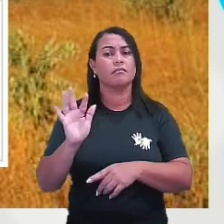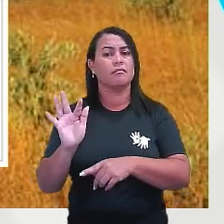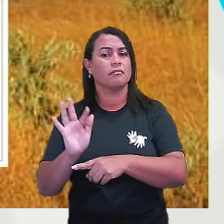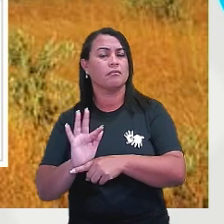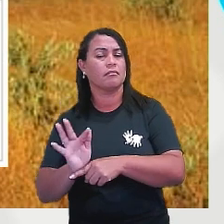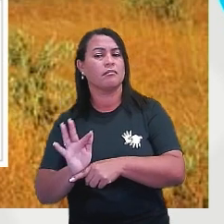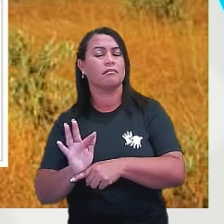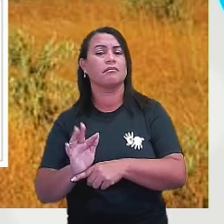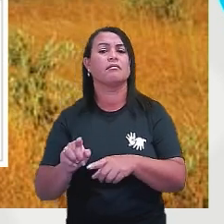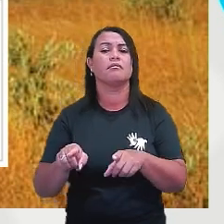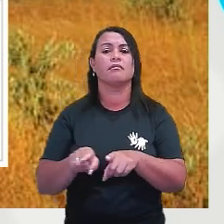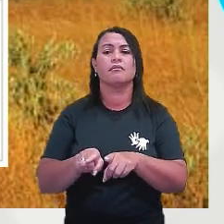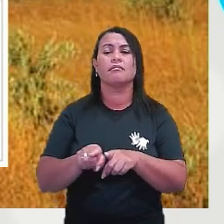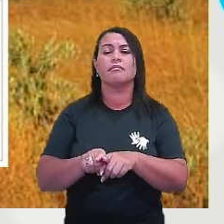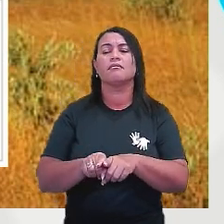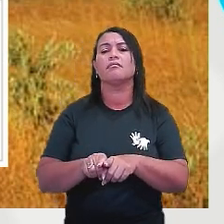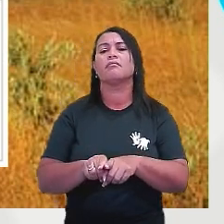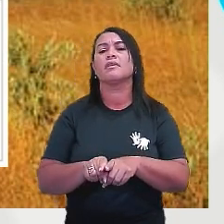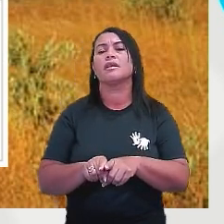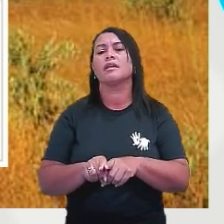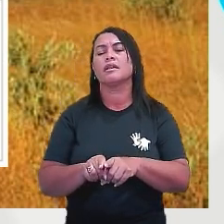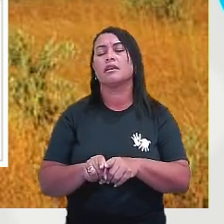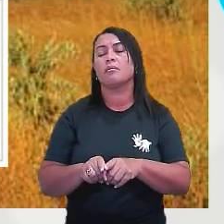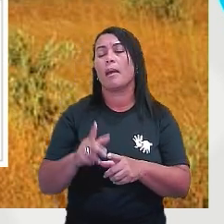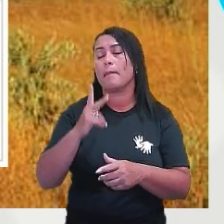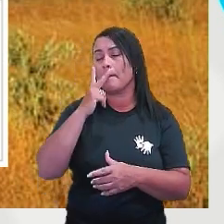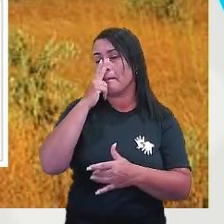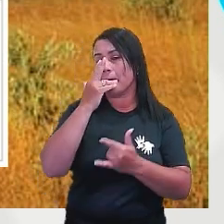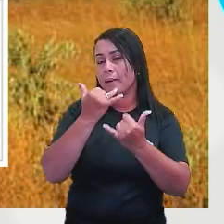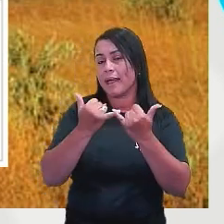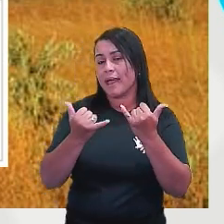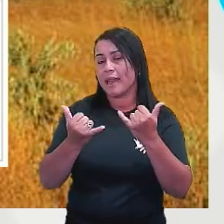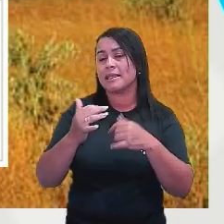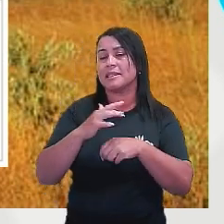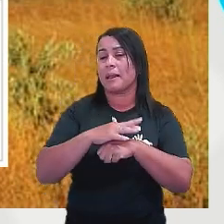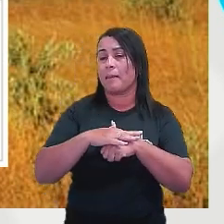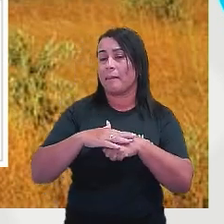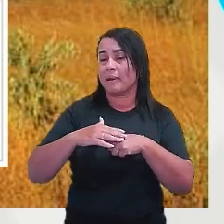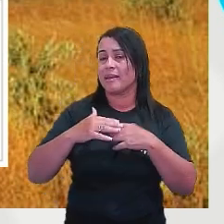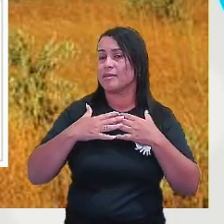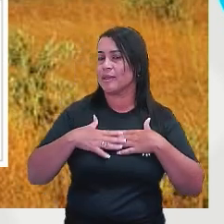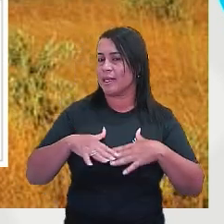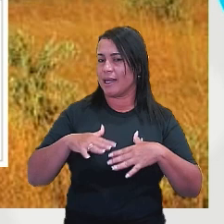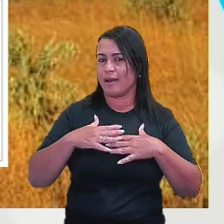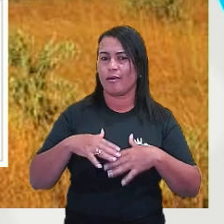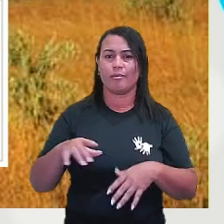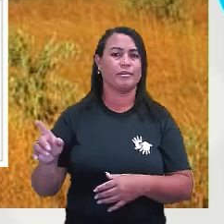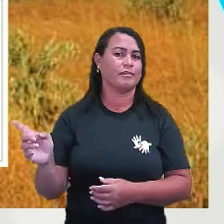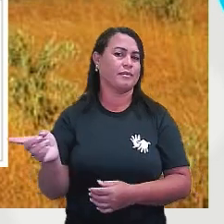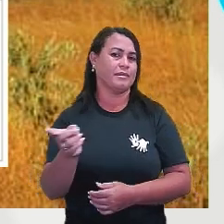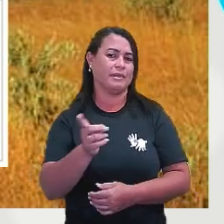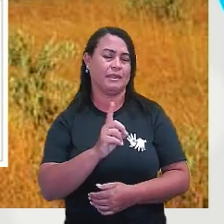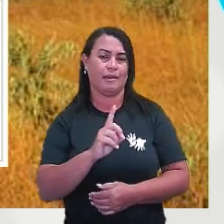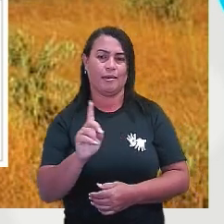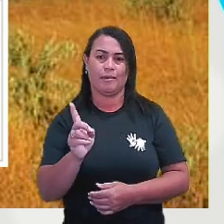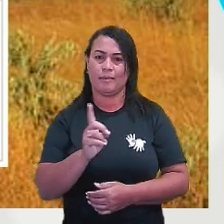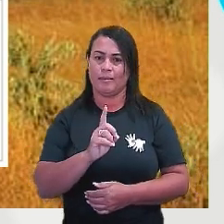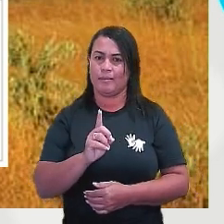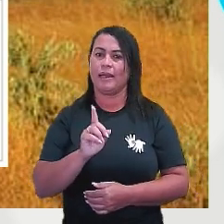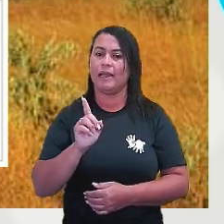um animal dócil e maleável, né, manso, Ele não é nada disso. É um